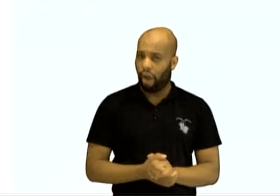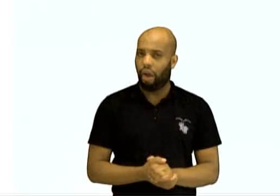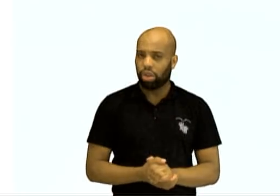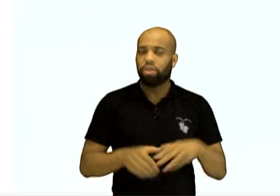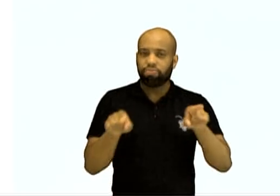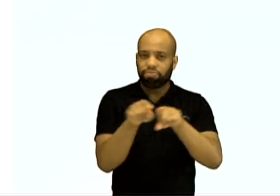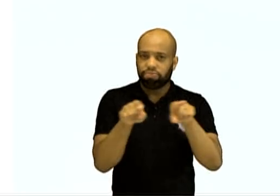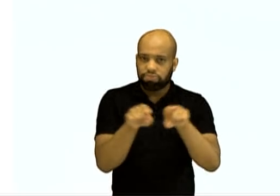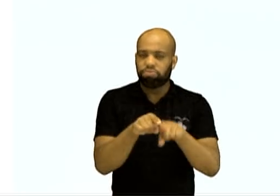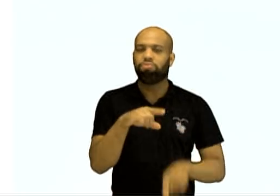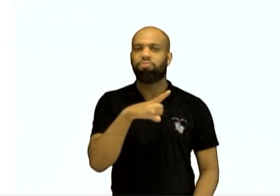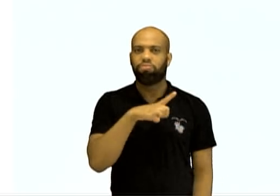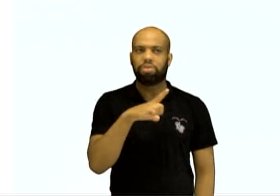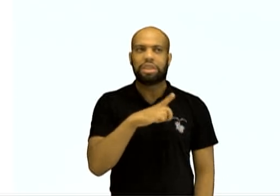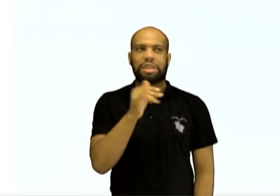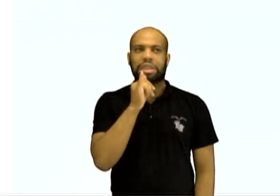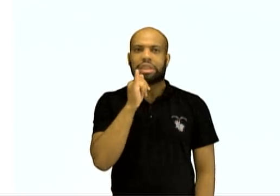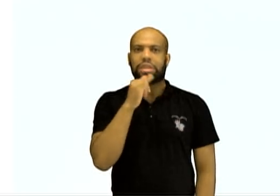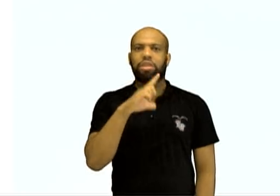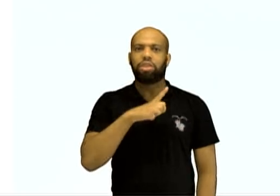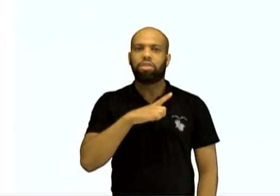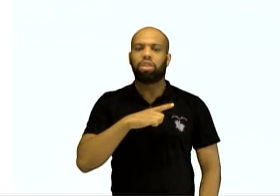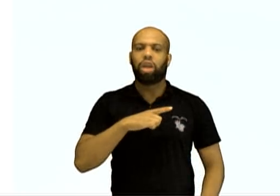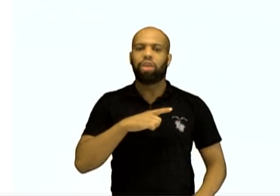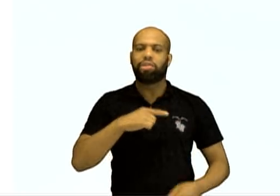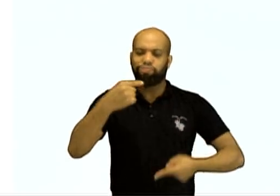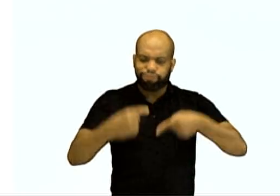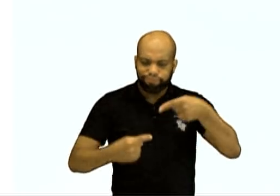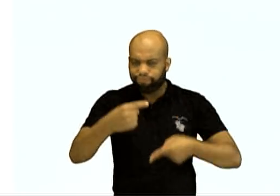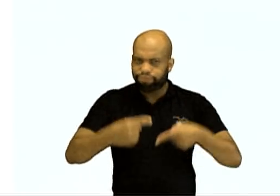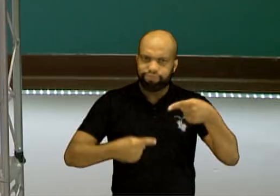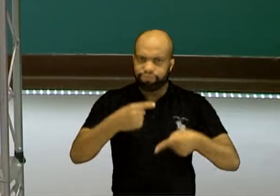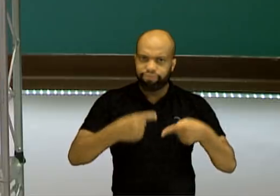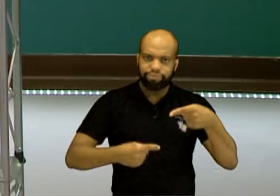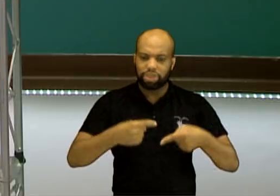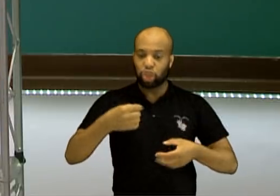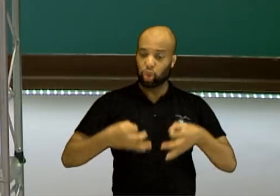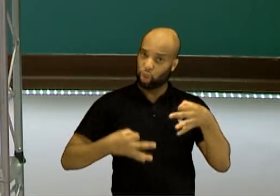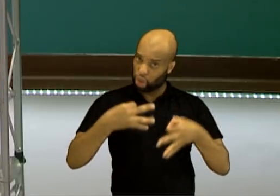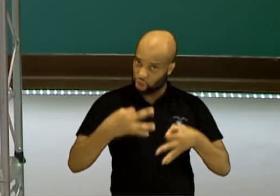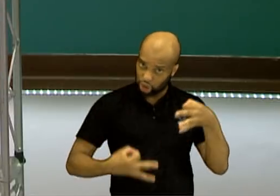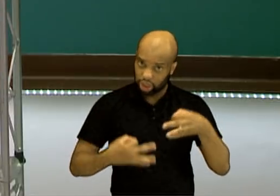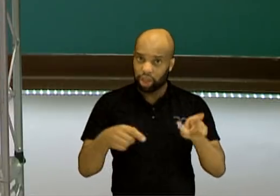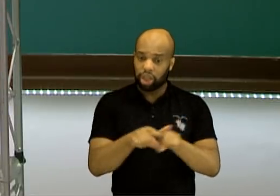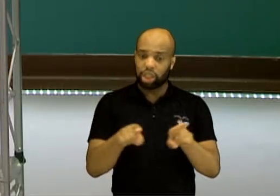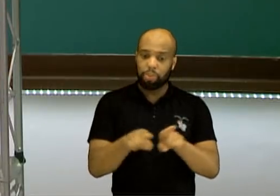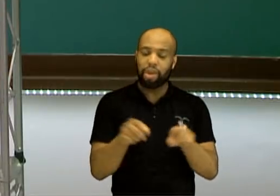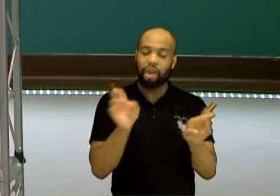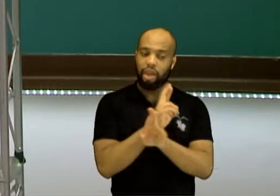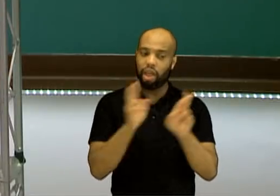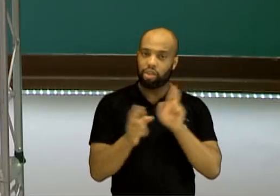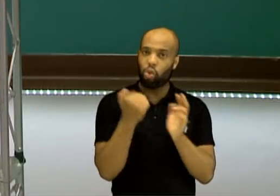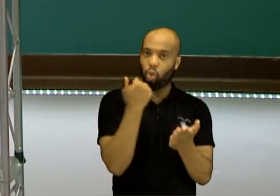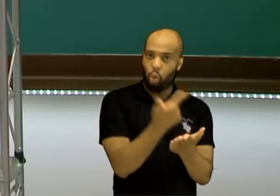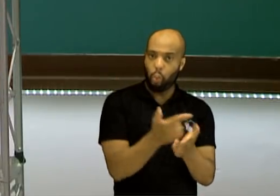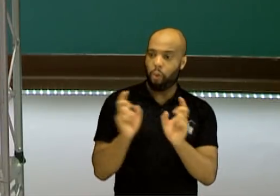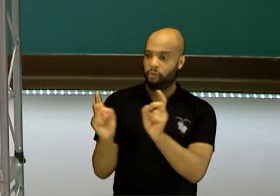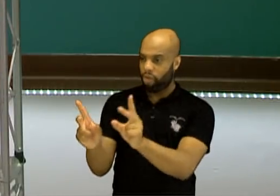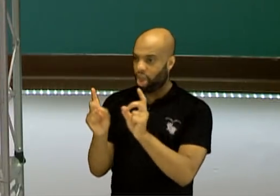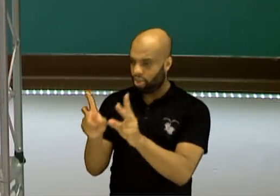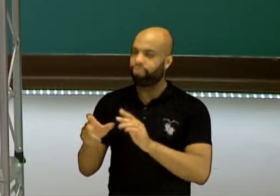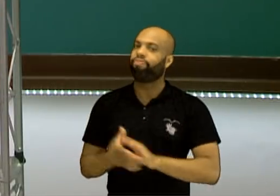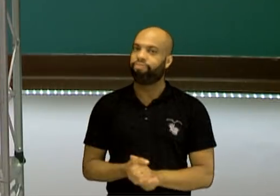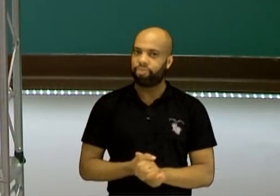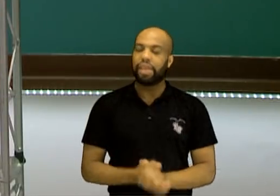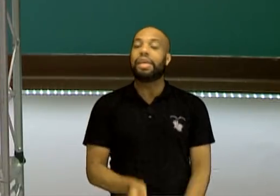uma disputa judicial, podem ser relações de compra e venda, mas o poder sempre está inserido na compra e